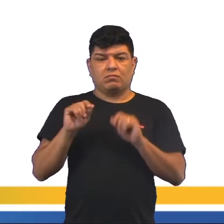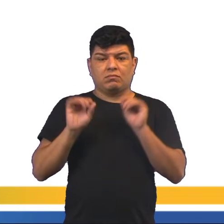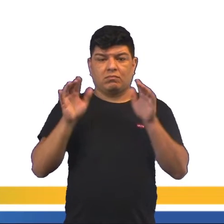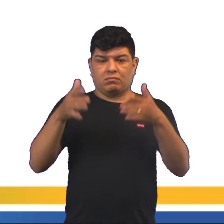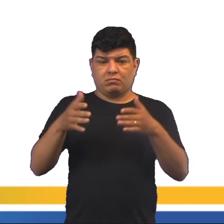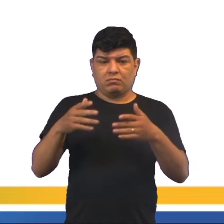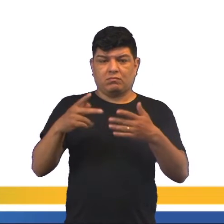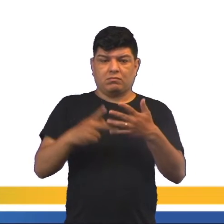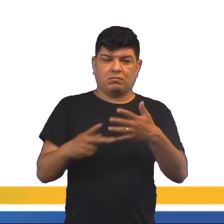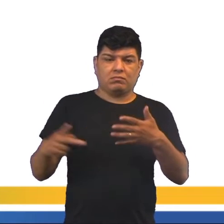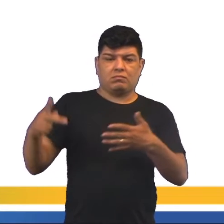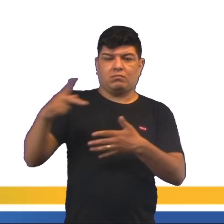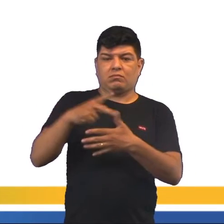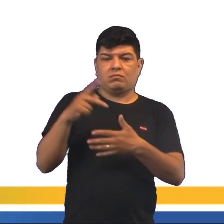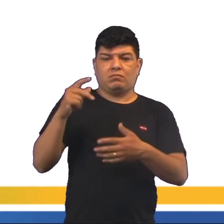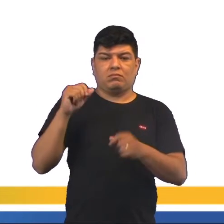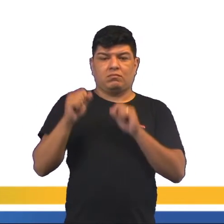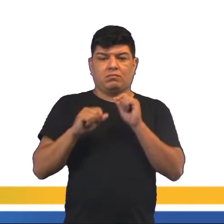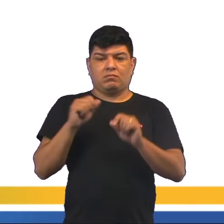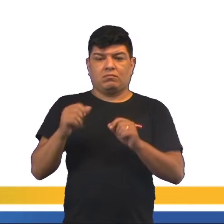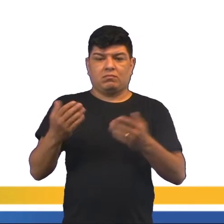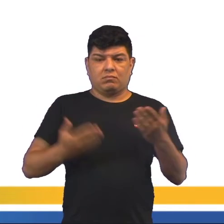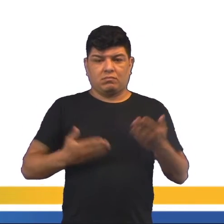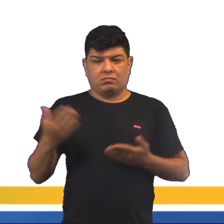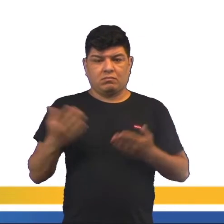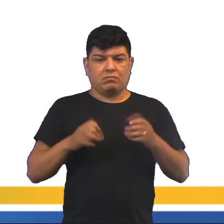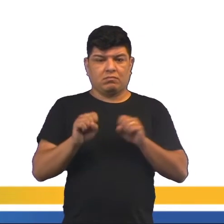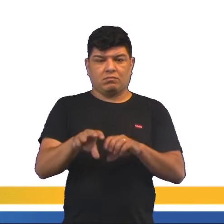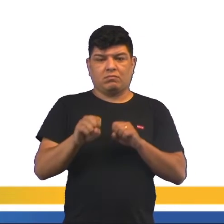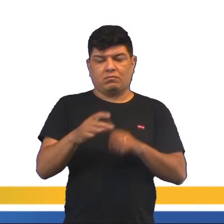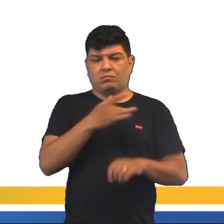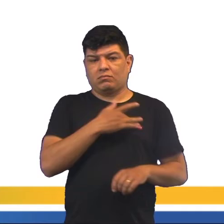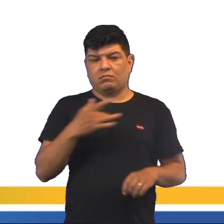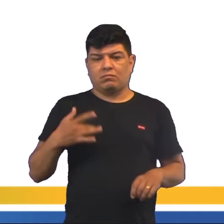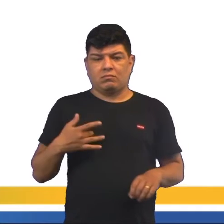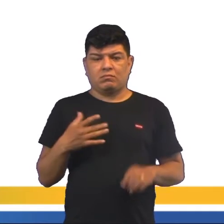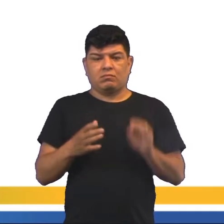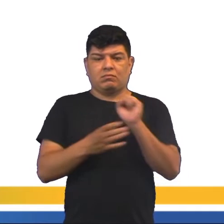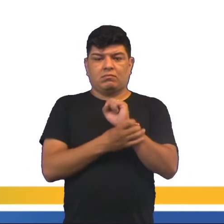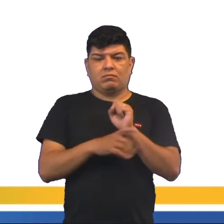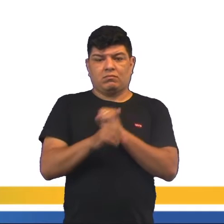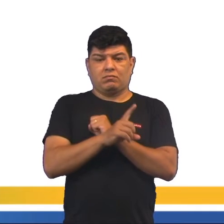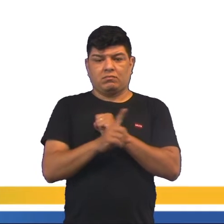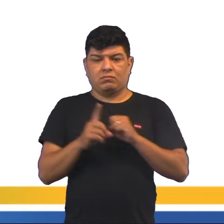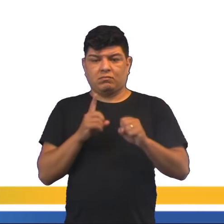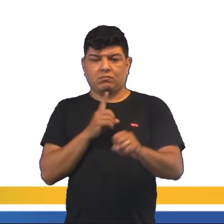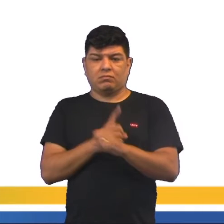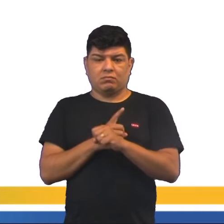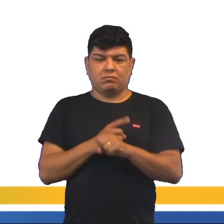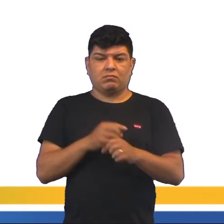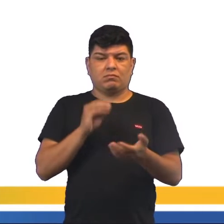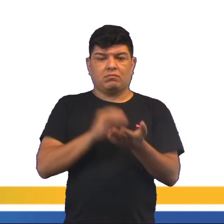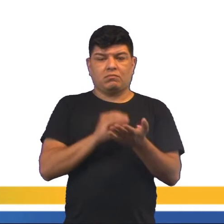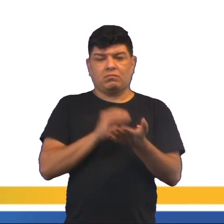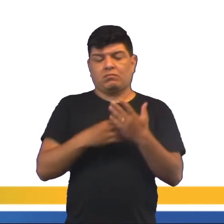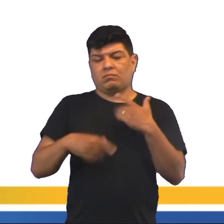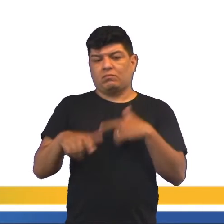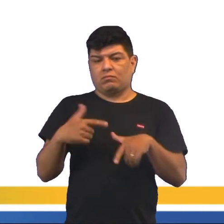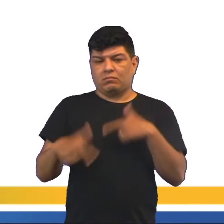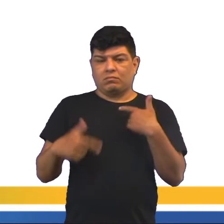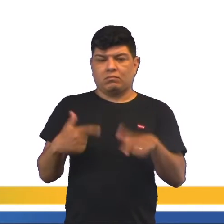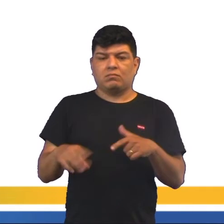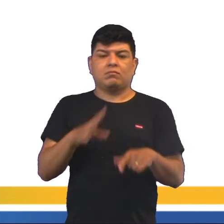objetivo promover a inclusão socioeconômica de populações historicamente privadas do acesso a oportunidades. São linhas